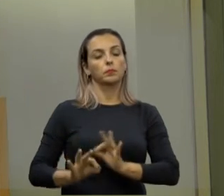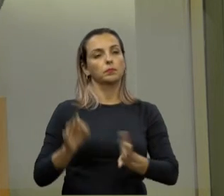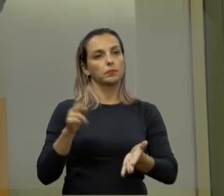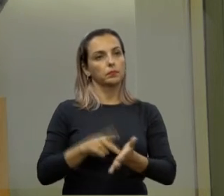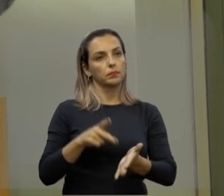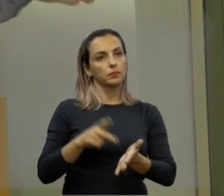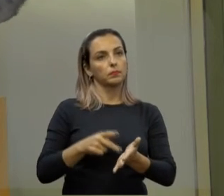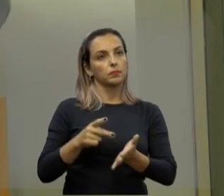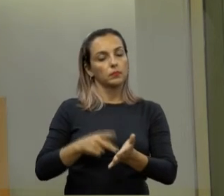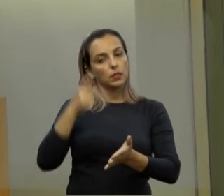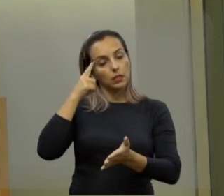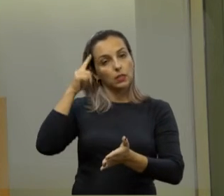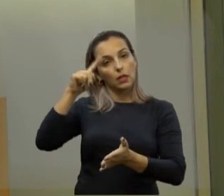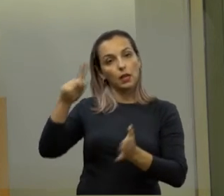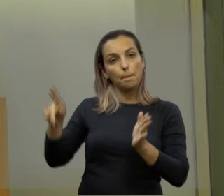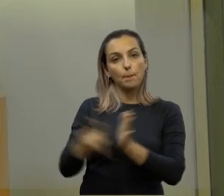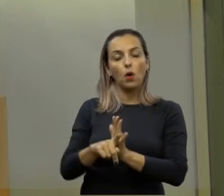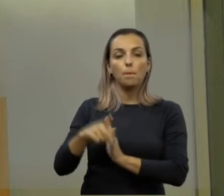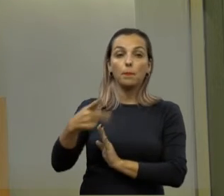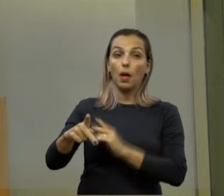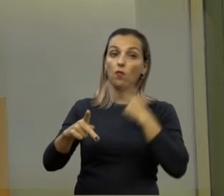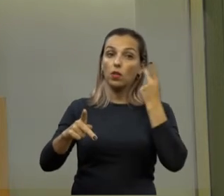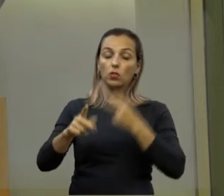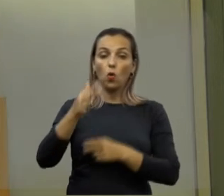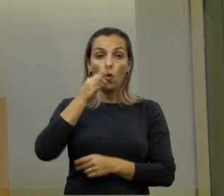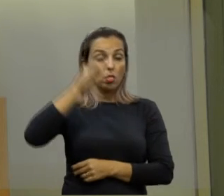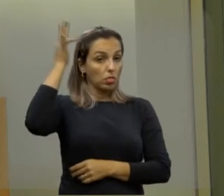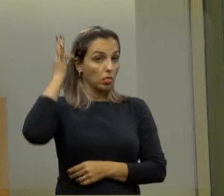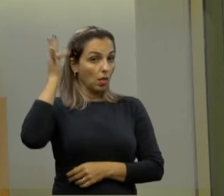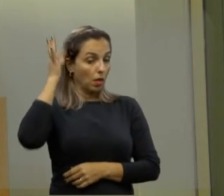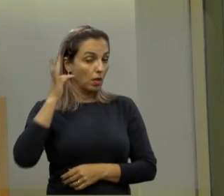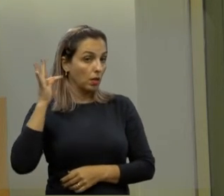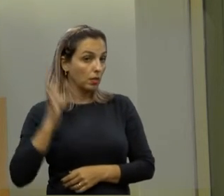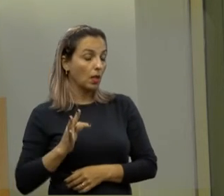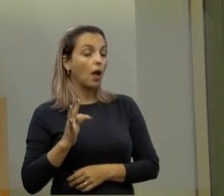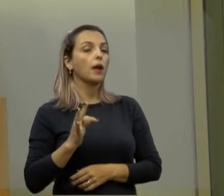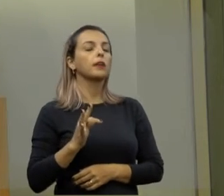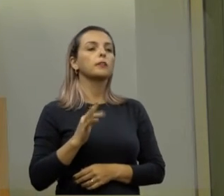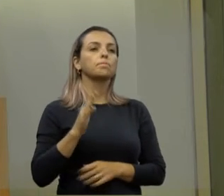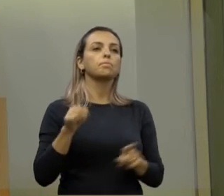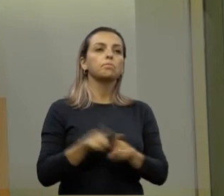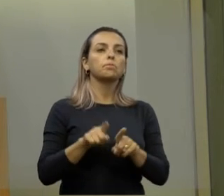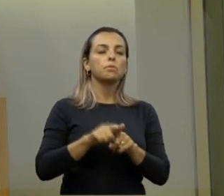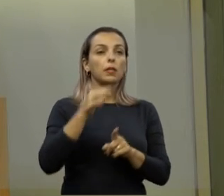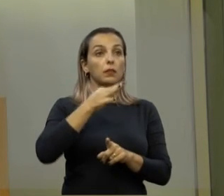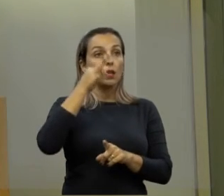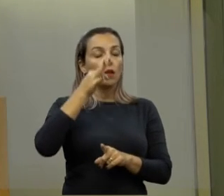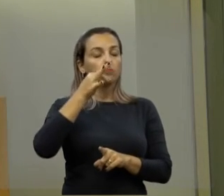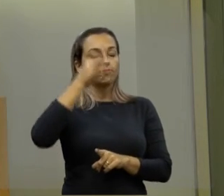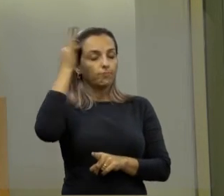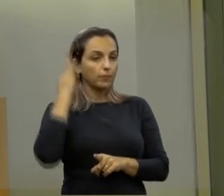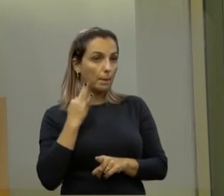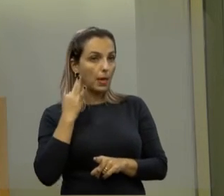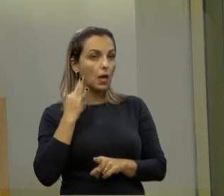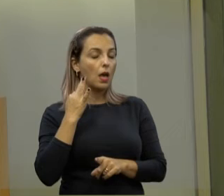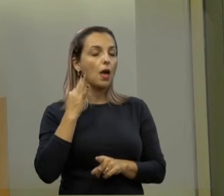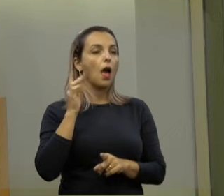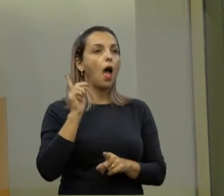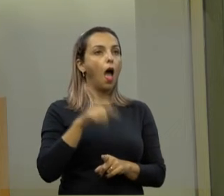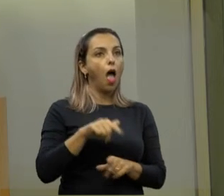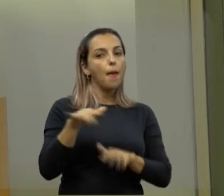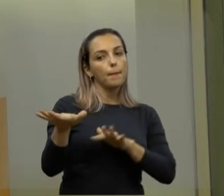foi ideia da nova do dentro da Faria Pereira Fábio Virgílio nos colocamos a dialogar para isso fizemos uma